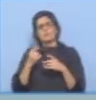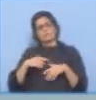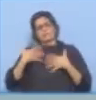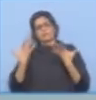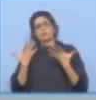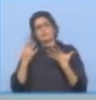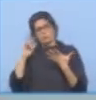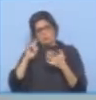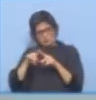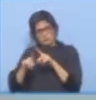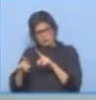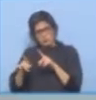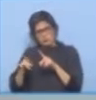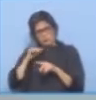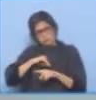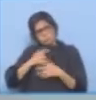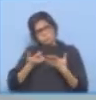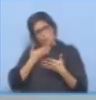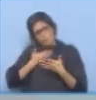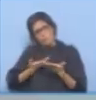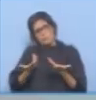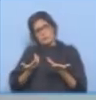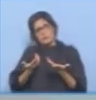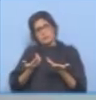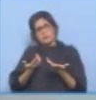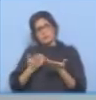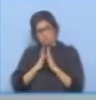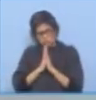próprio catolicismo, com diferentes expressões crentes também,